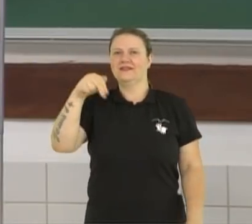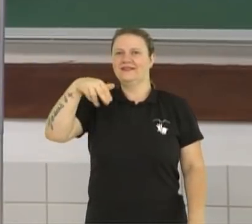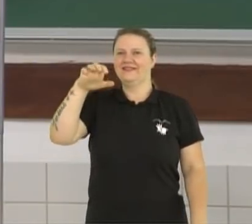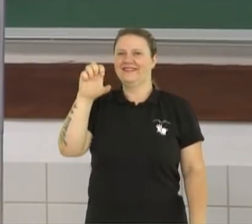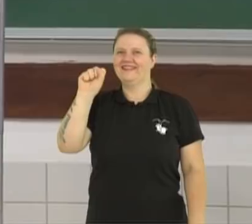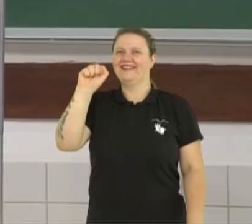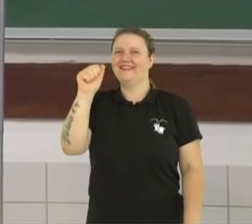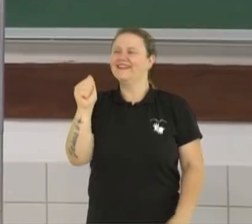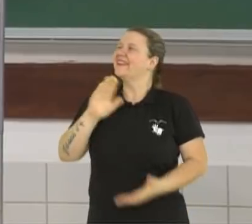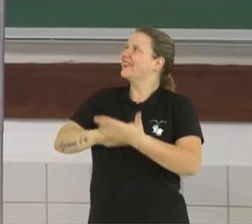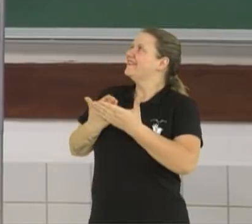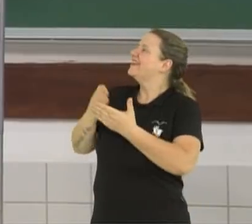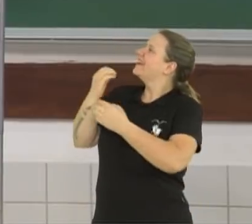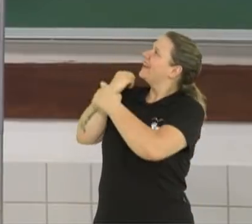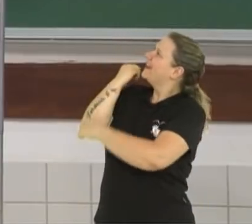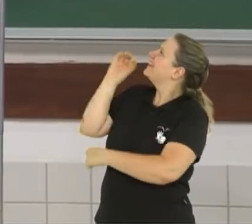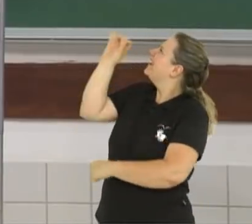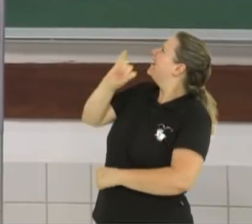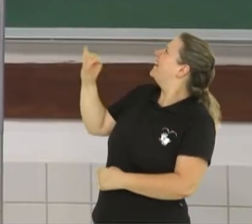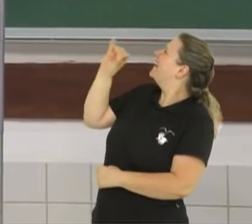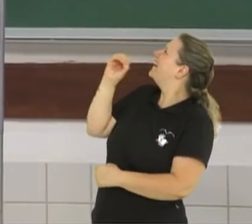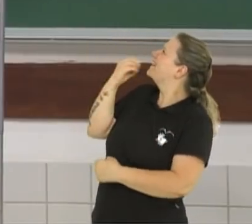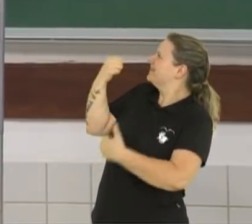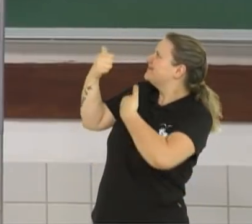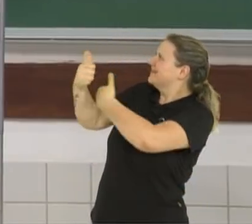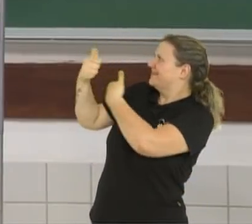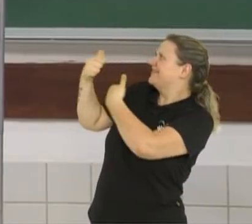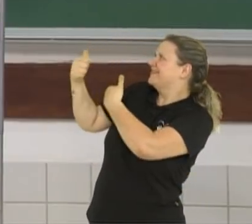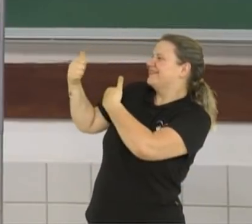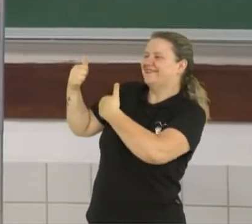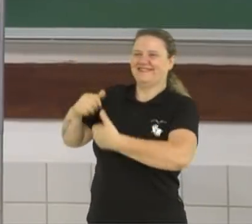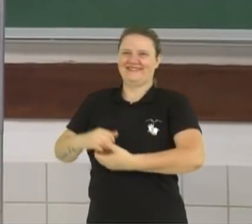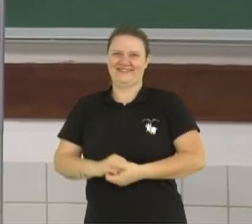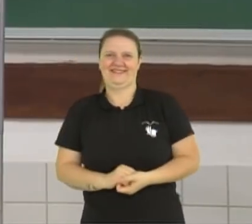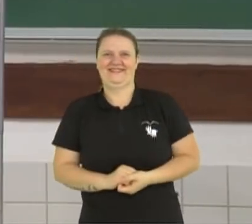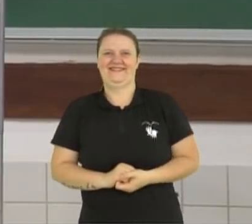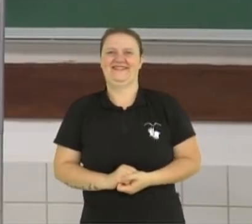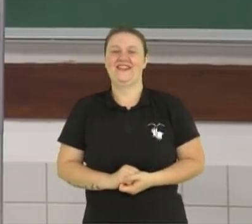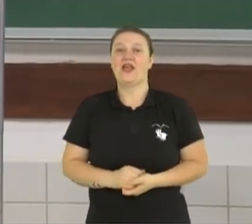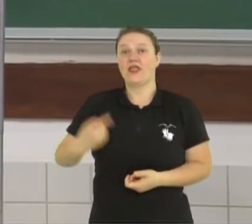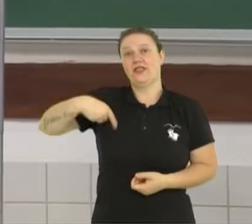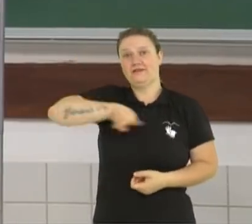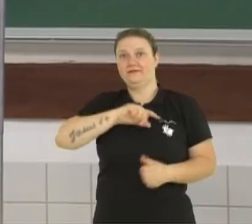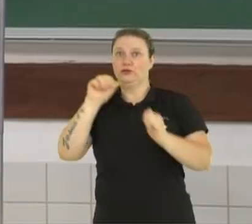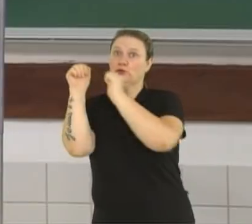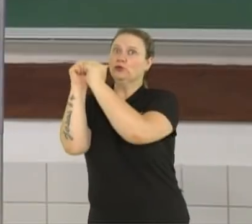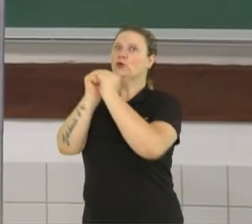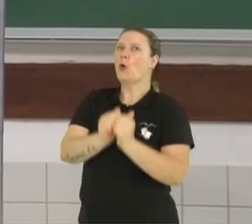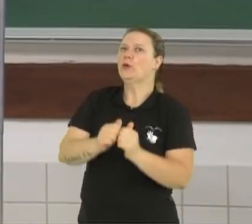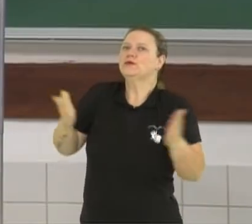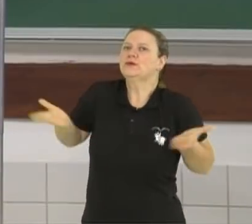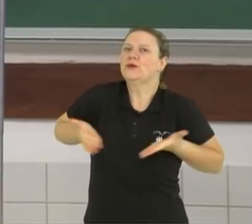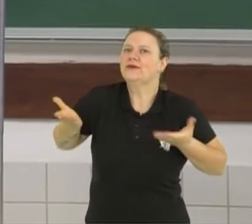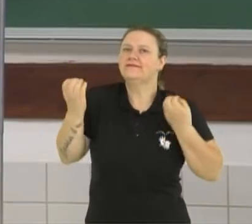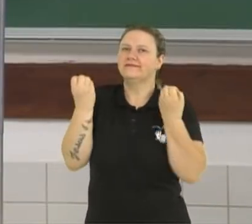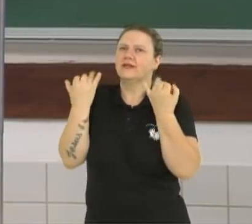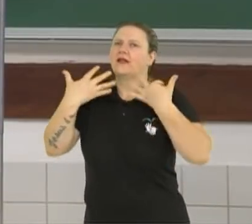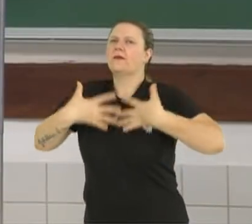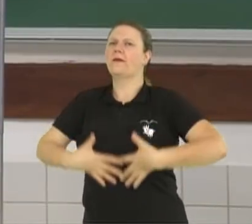e a nossa intérprete Cláudia. Olá, Cláudia, tudo certinho? A gente está aqui hoje para falar com vocês